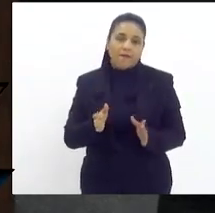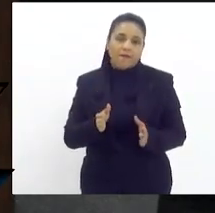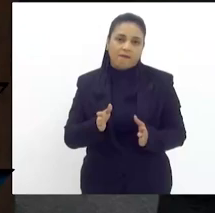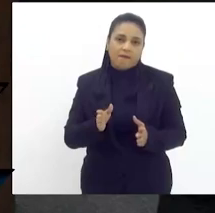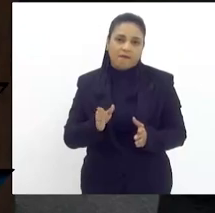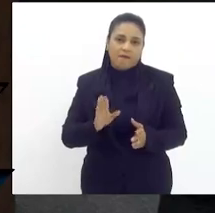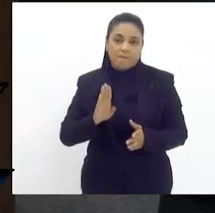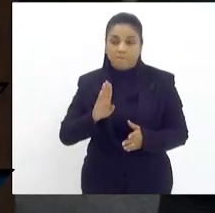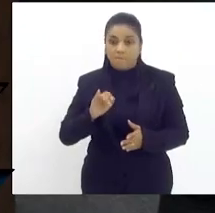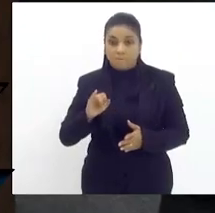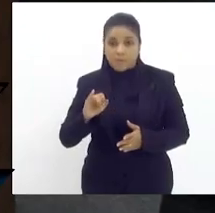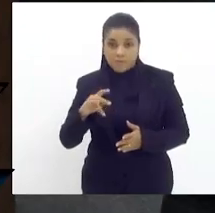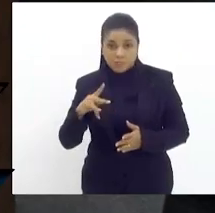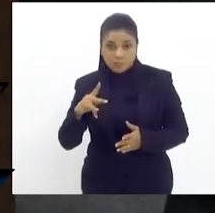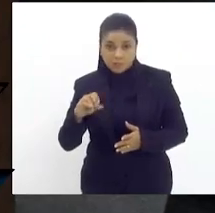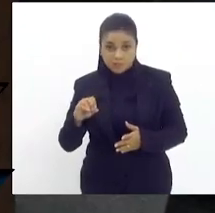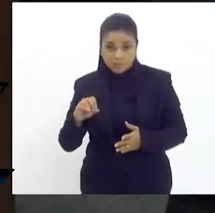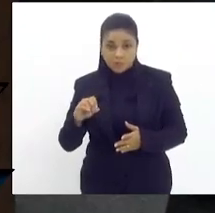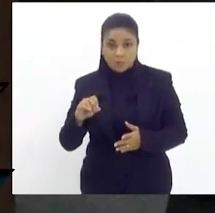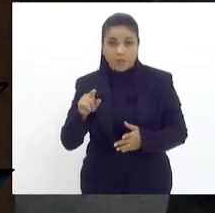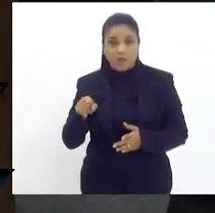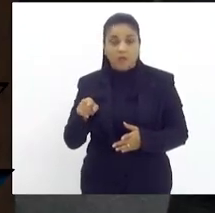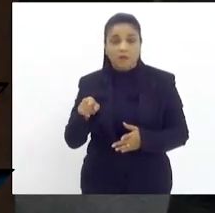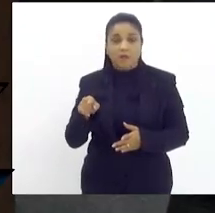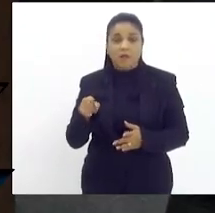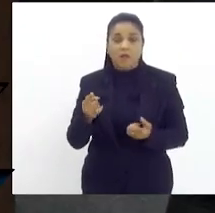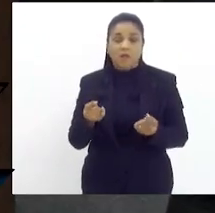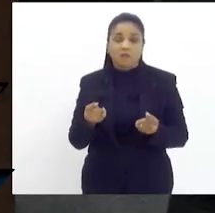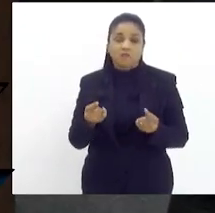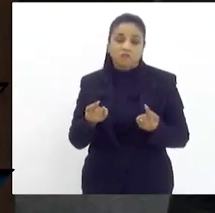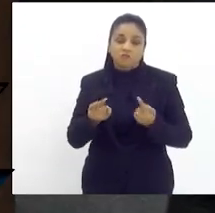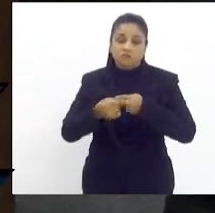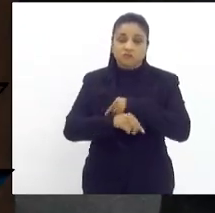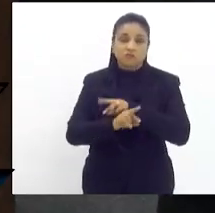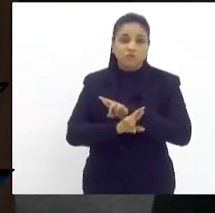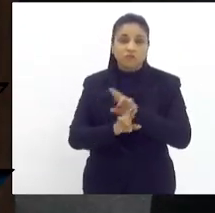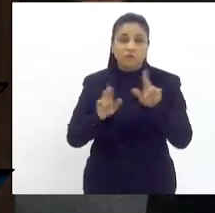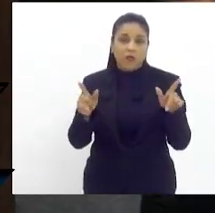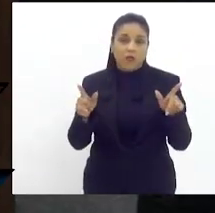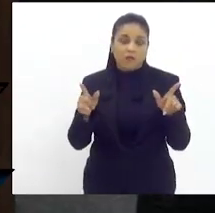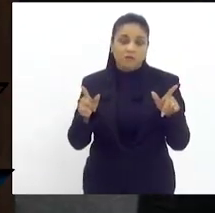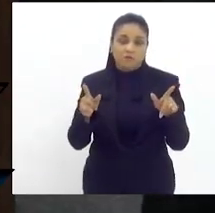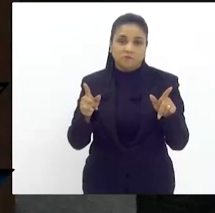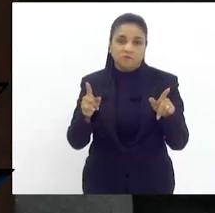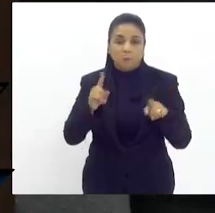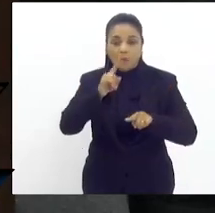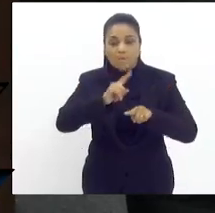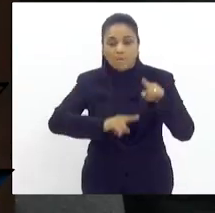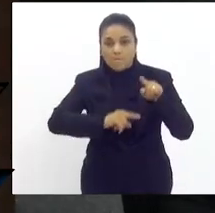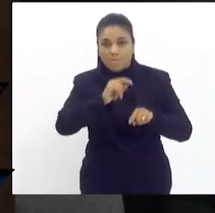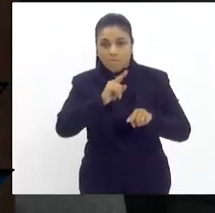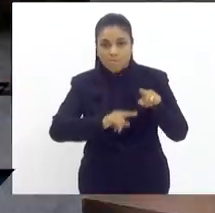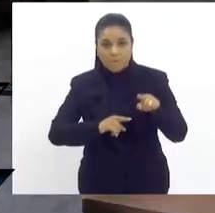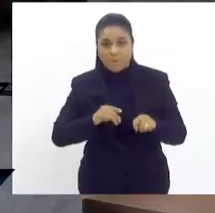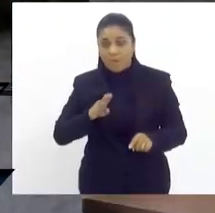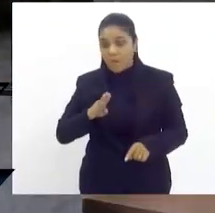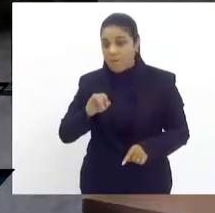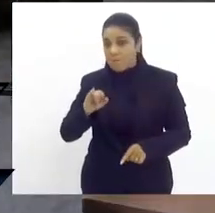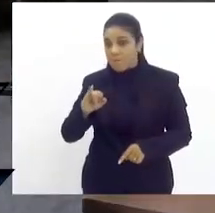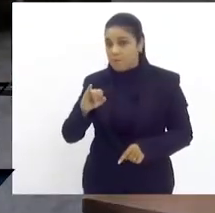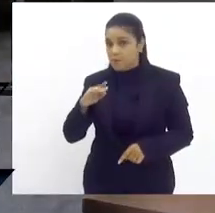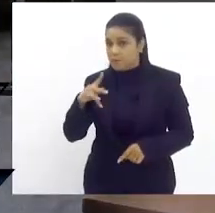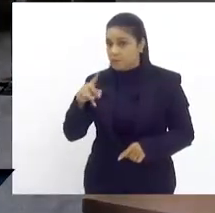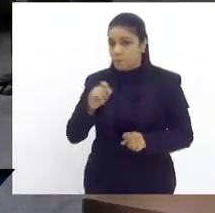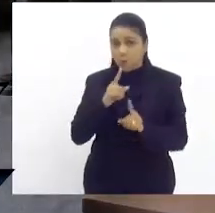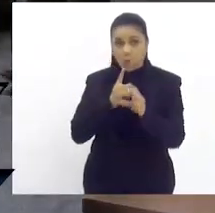e a metafísica é o oposto do materialismo não existe Bispo comunista